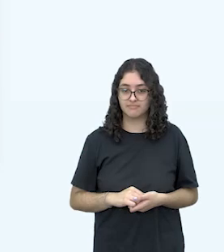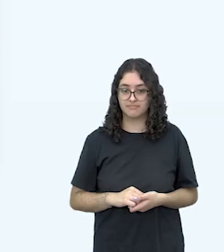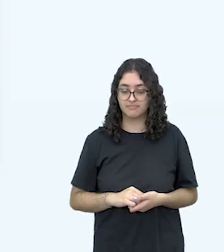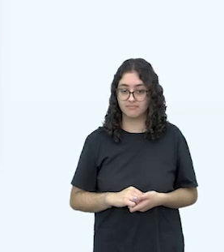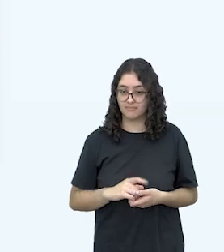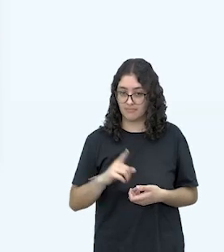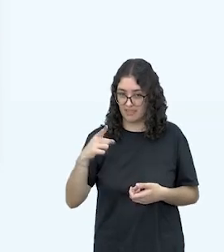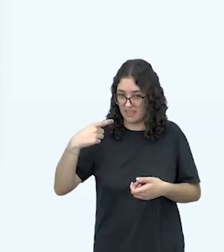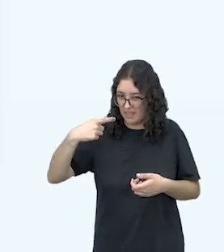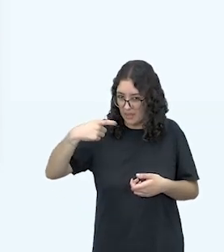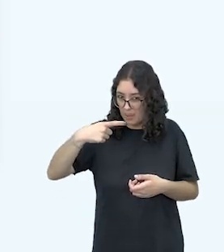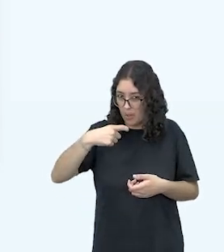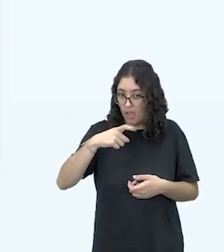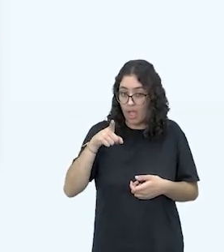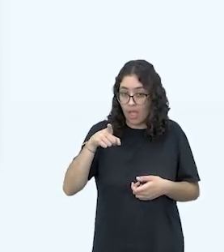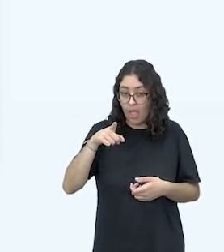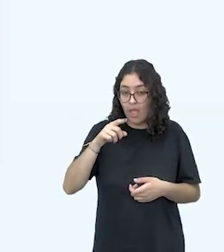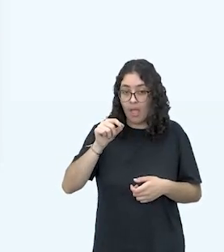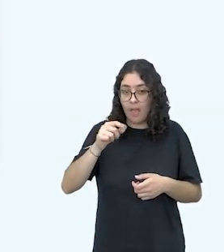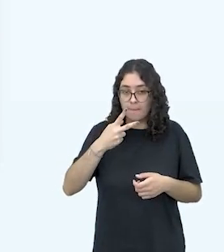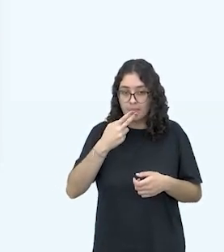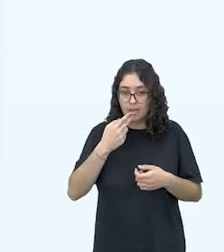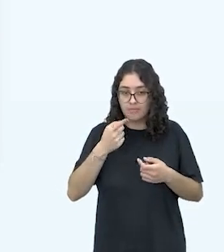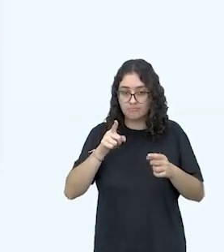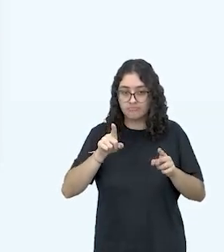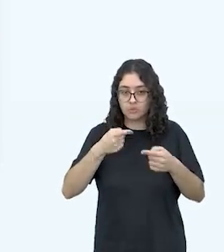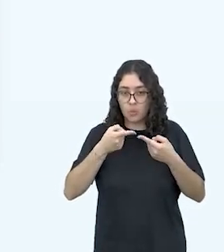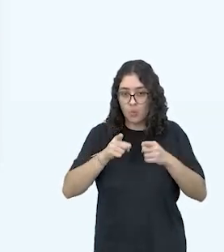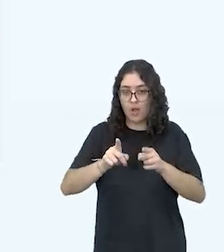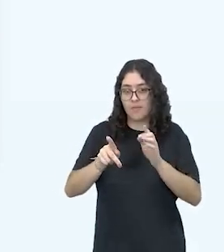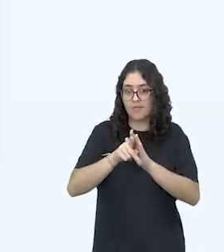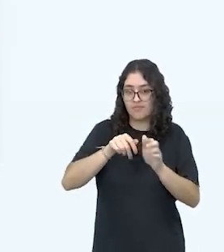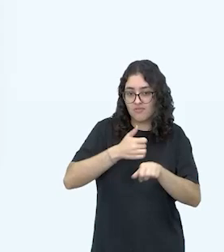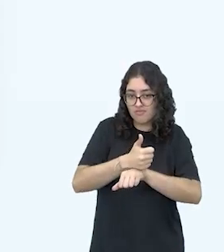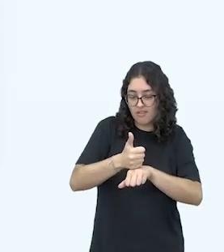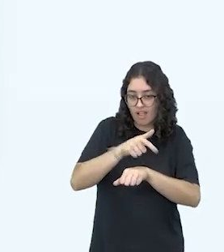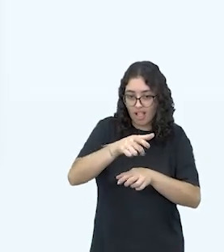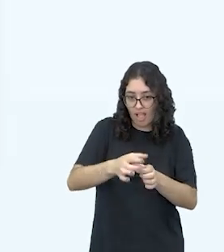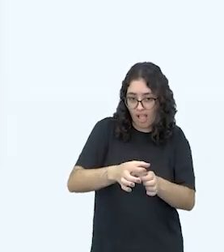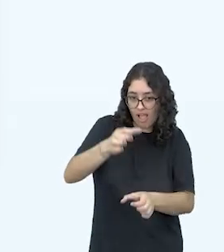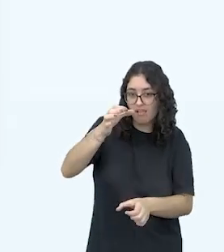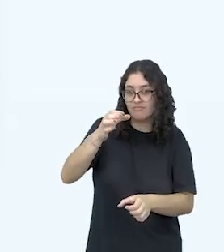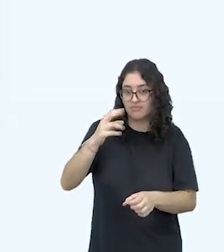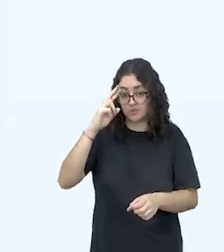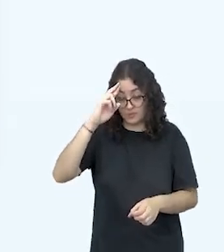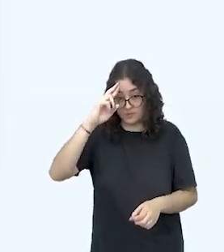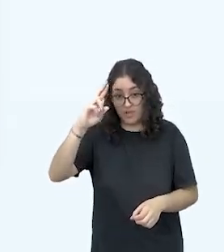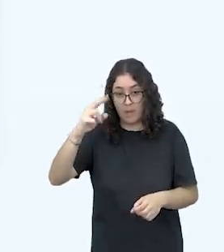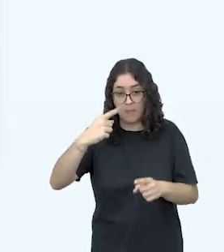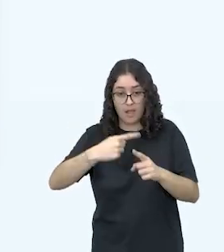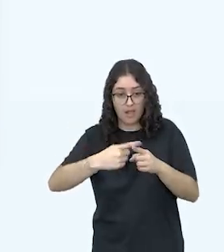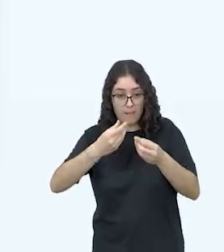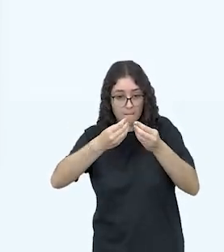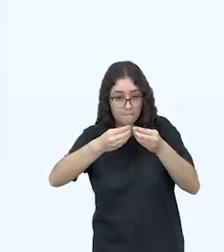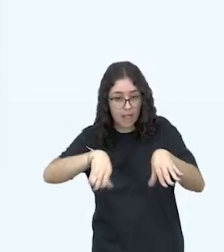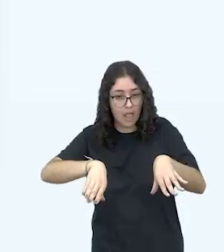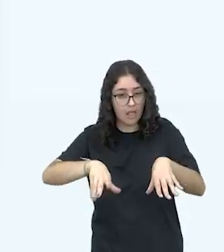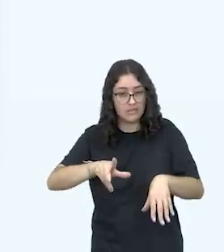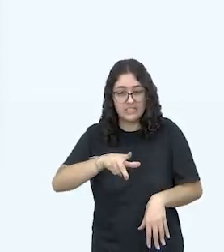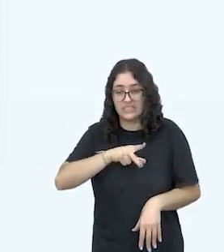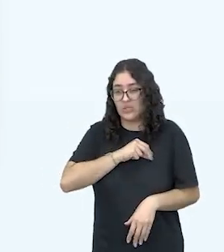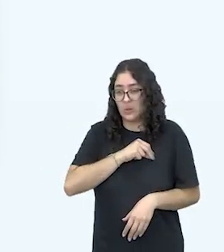A broca da cana é a principal inimiga dos canaviais brasileiros. As perdas provocadas pelo inseto são